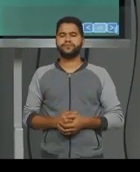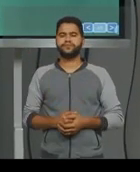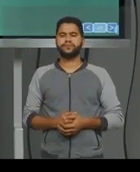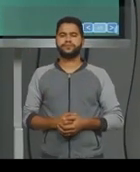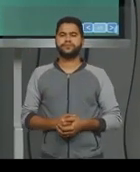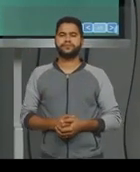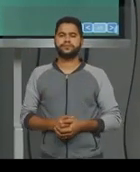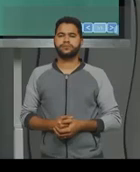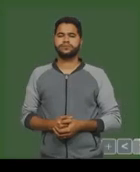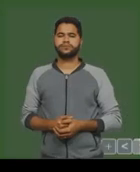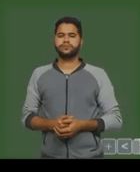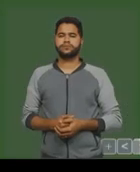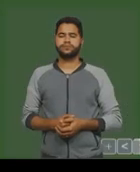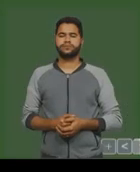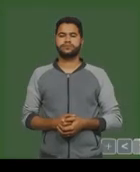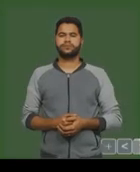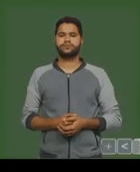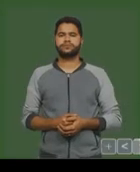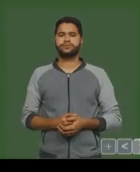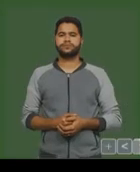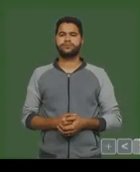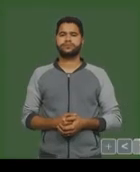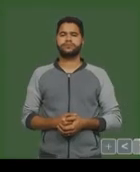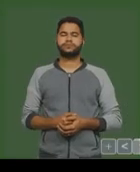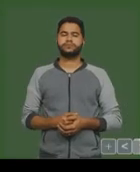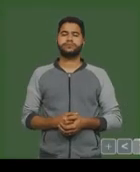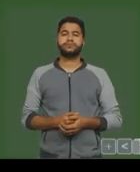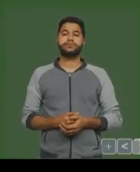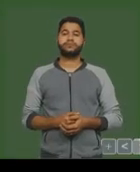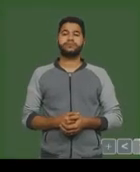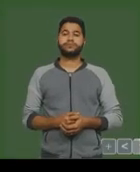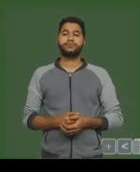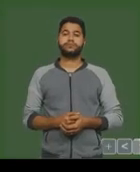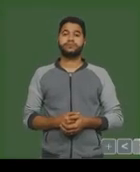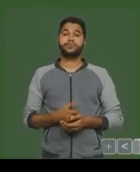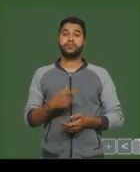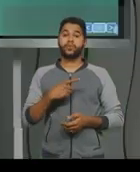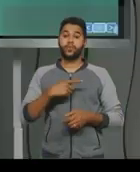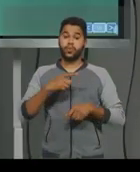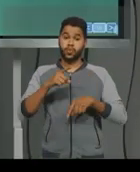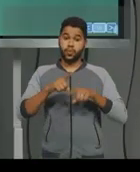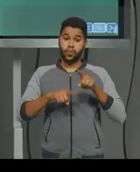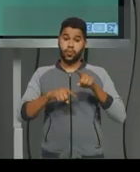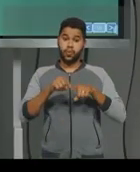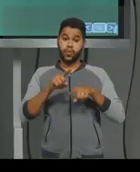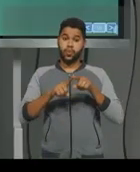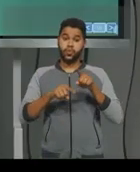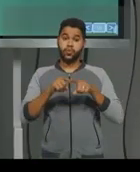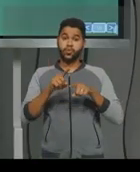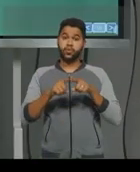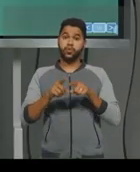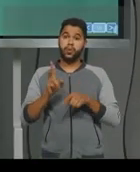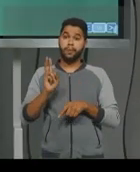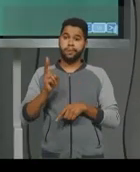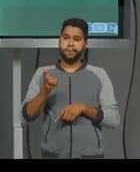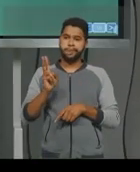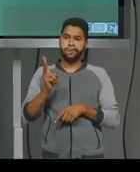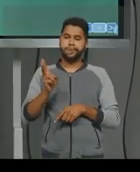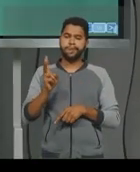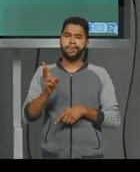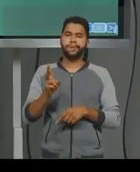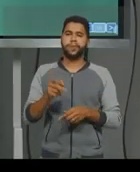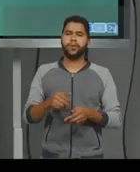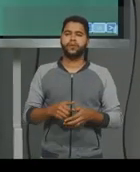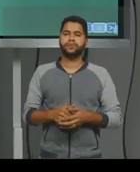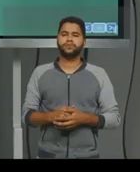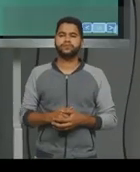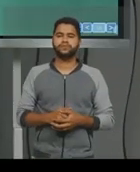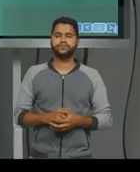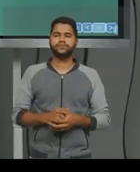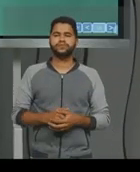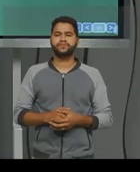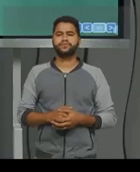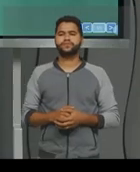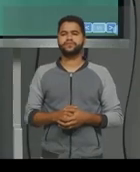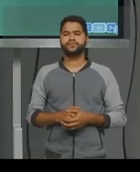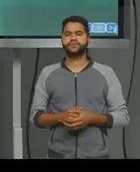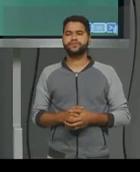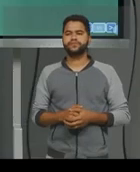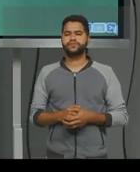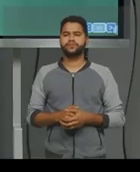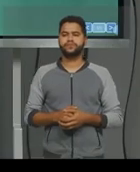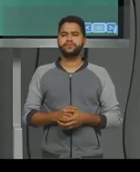novo, grandezas inversamente proporcionais, nós temos que arrumar um produto que seja constante. Então, digamos